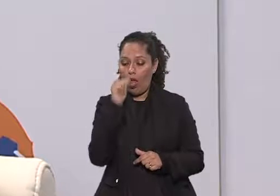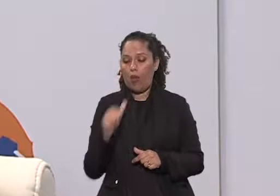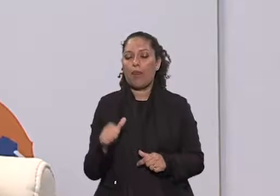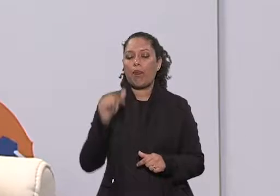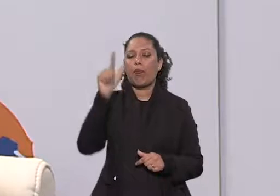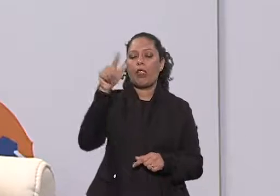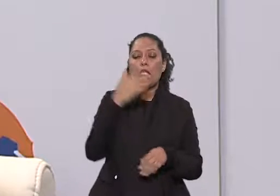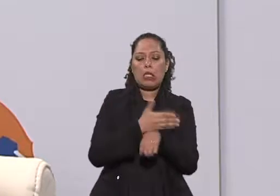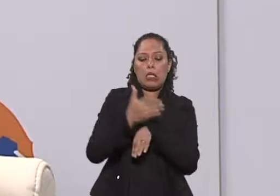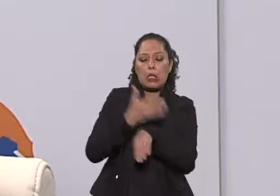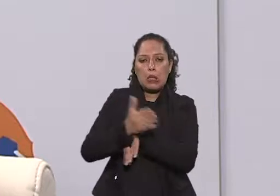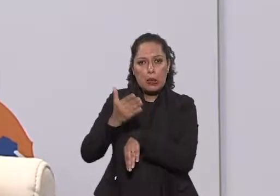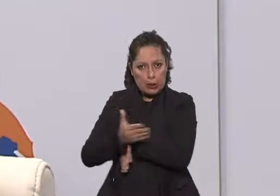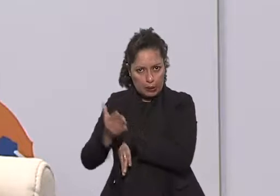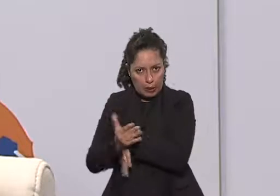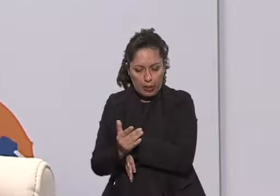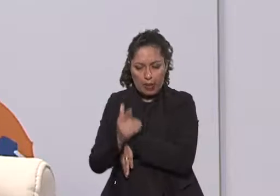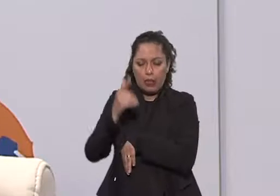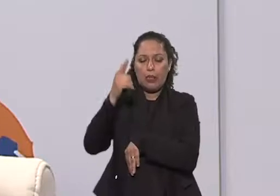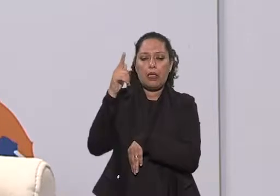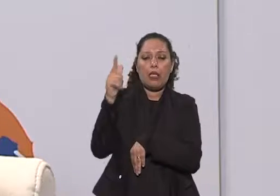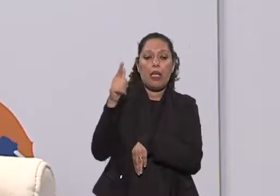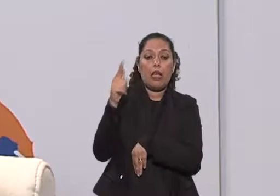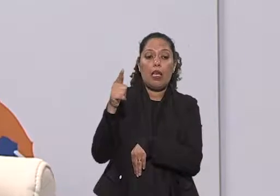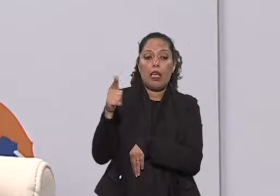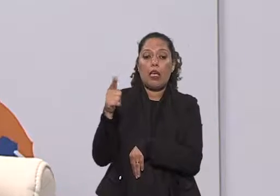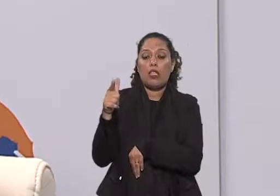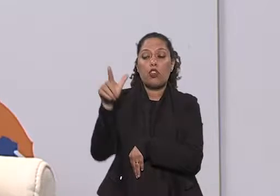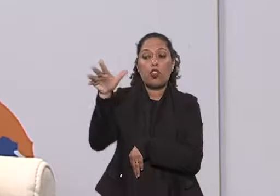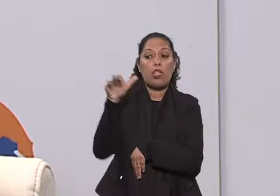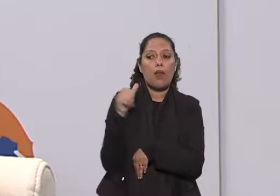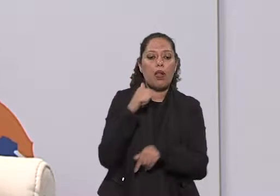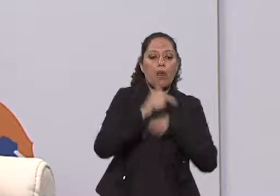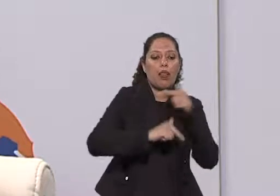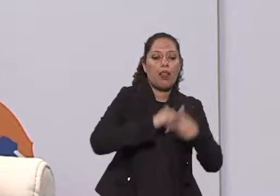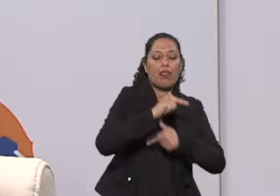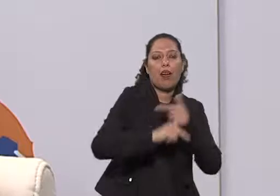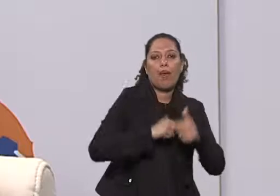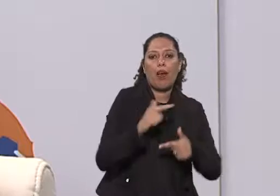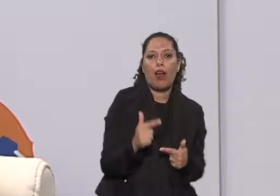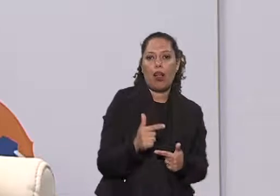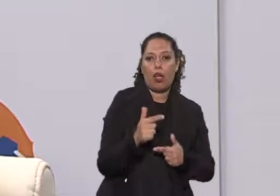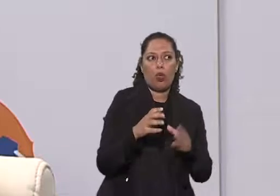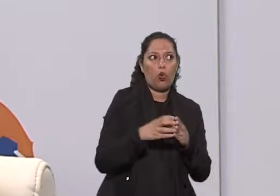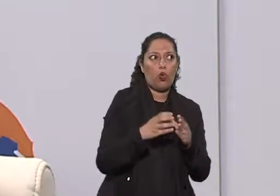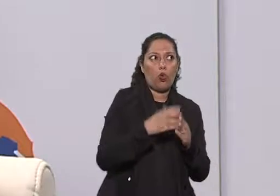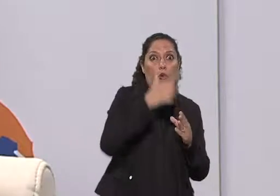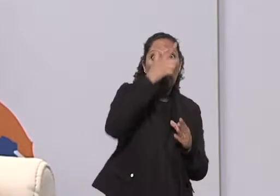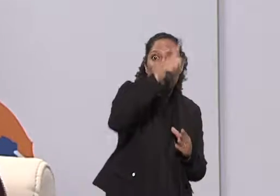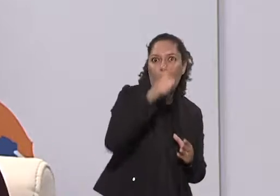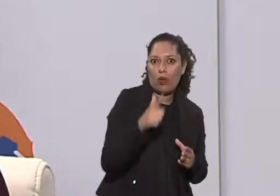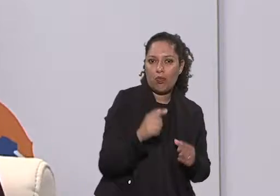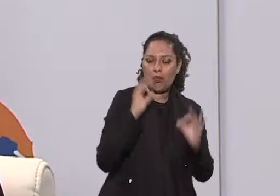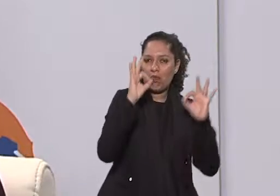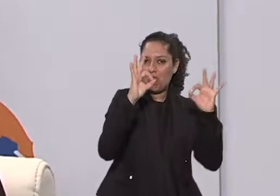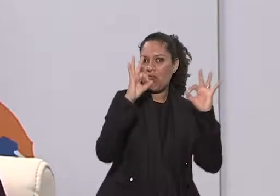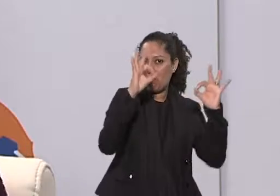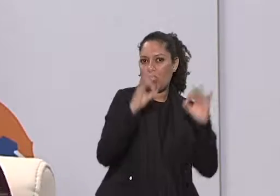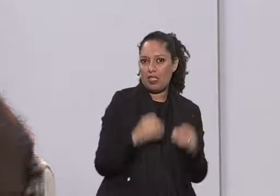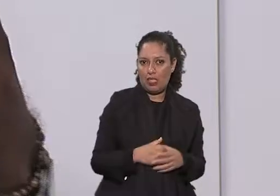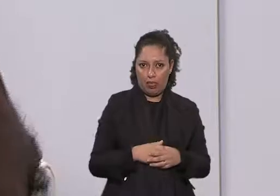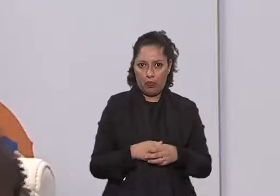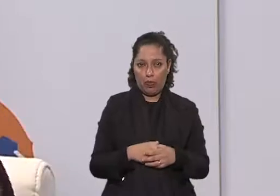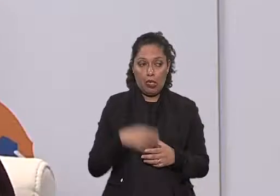convidada a participar num campeonato que vai ter agora é pela federação do estado do rio de janeiro ótimo e com os grandes clubes cariocas